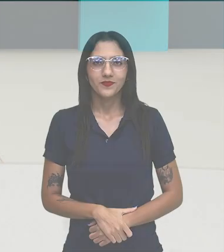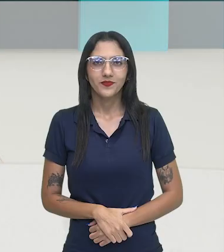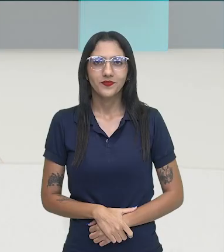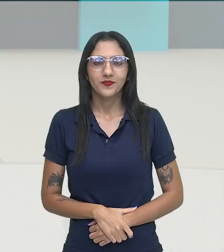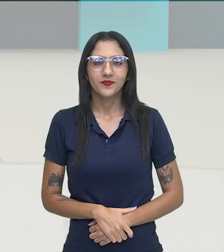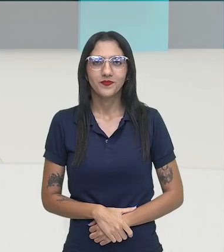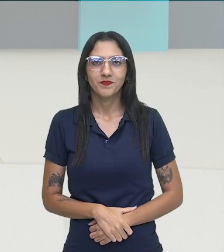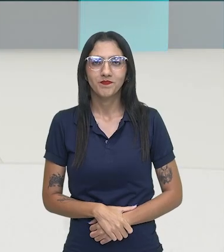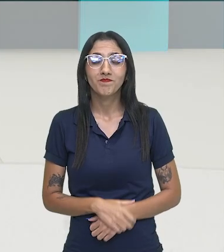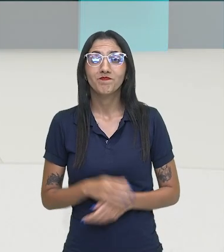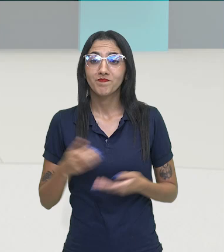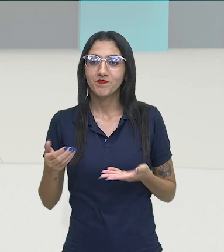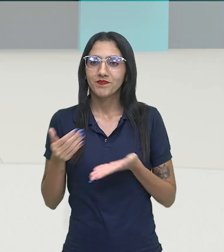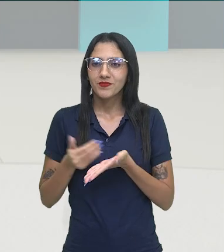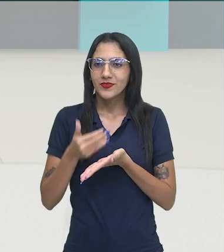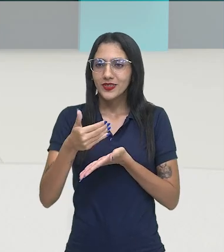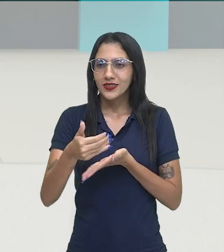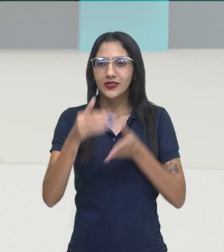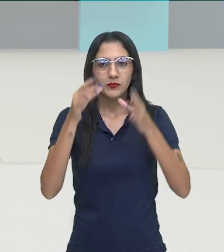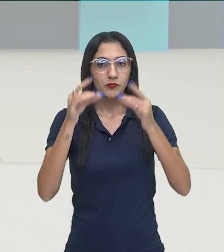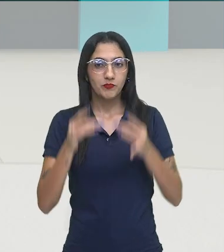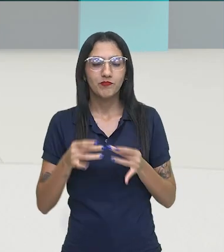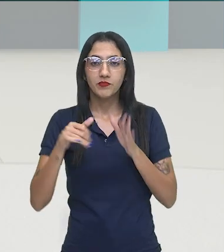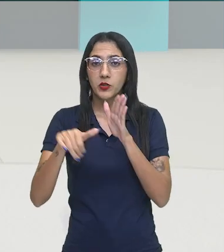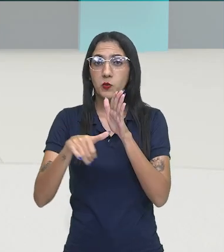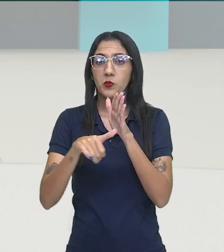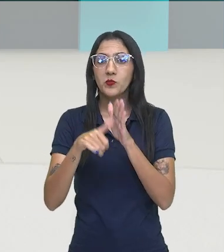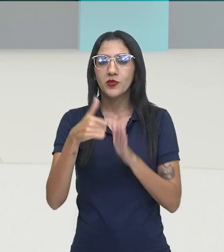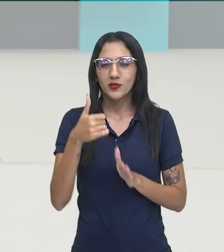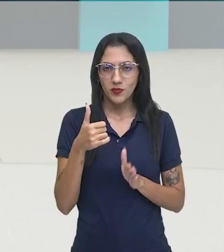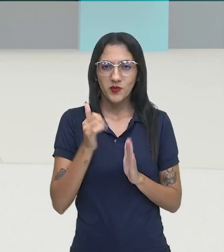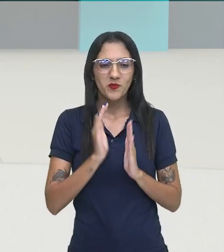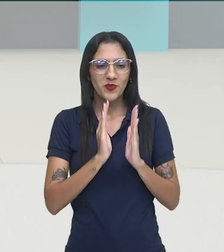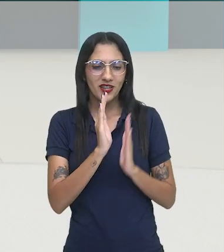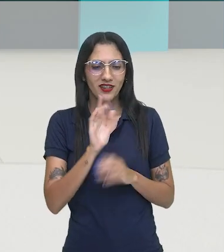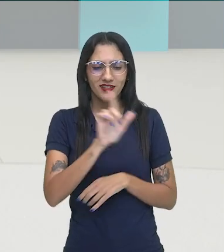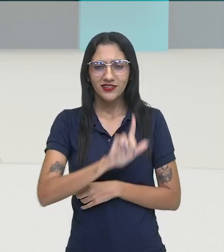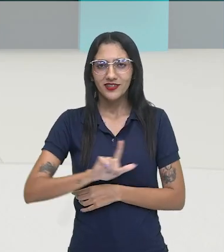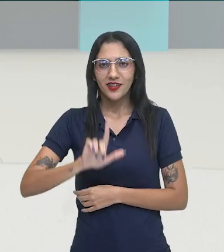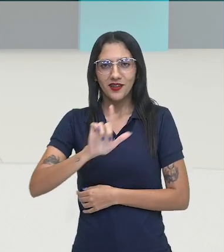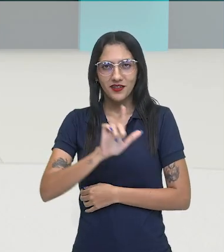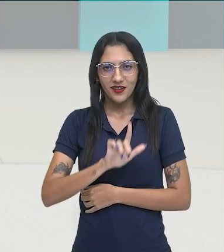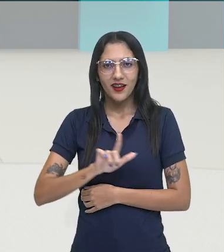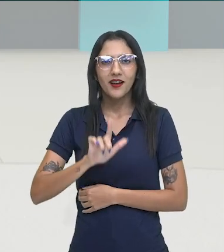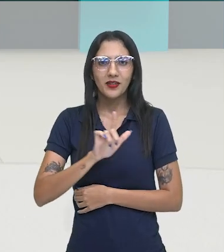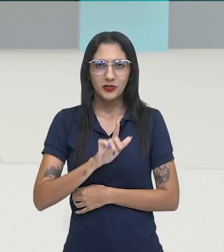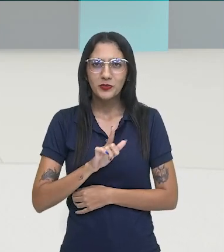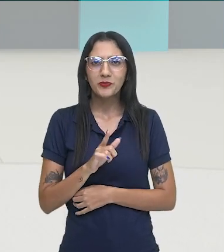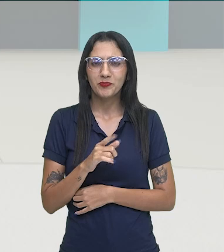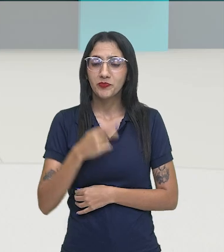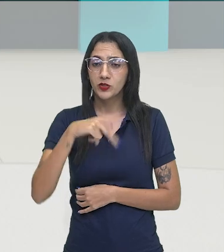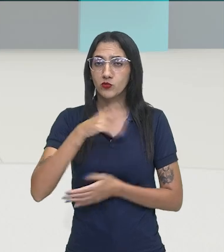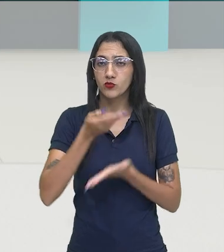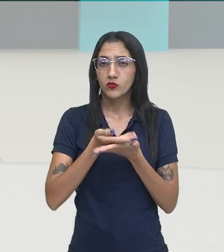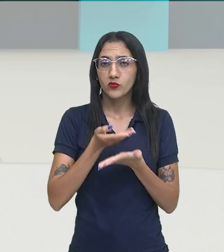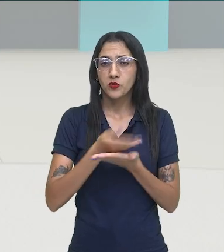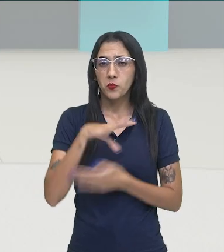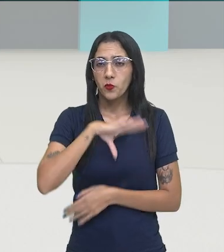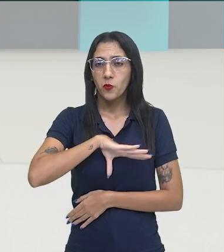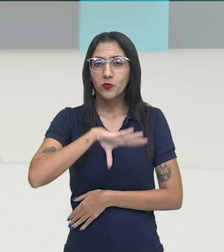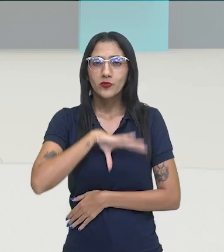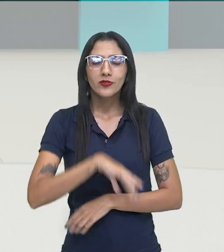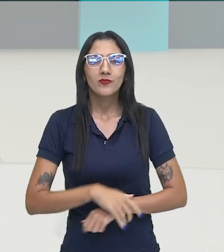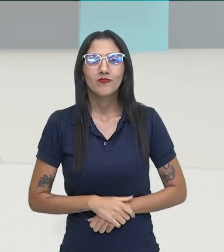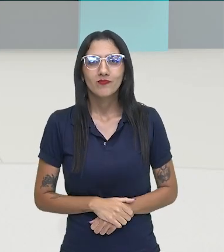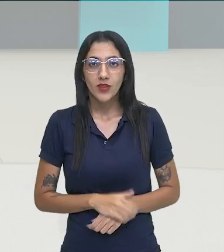Então, para começarmos a falar sobre o nosso primeiro movimento literário em língua portuguesa, a gente